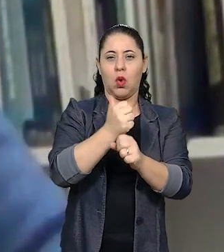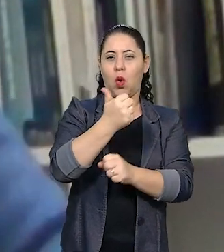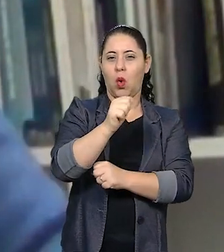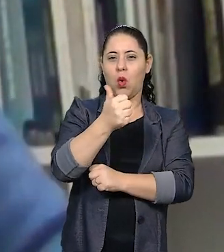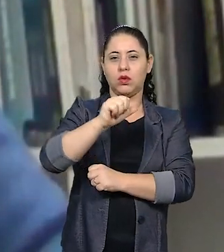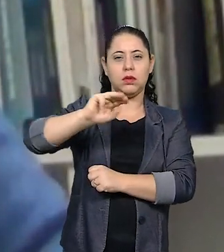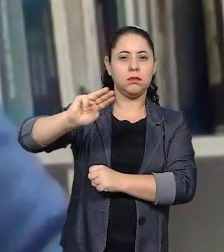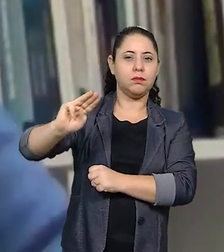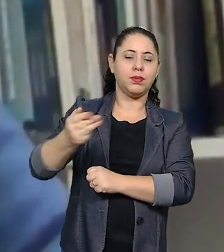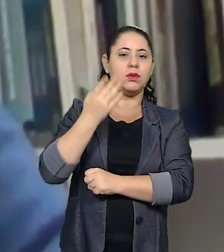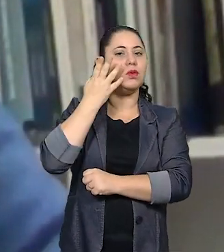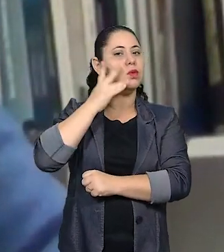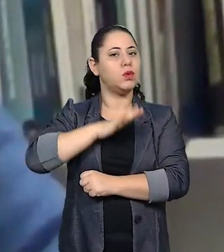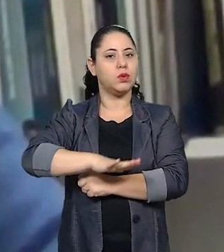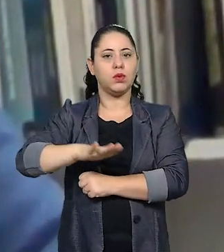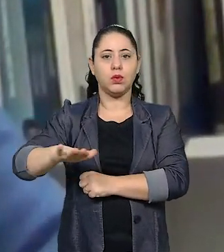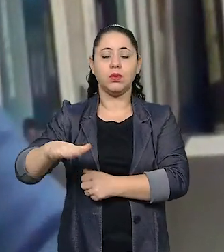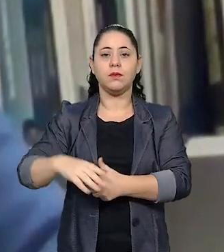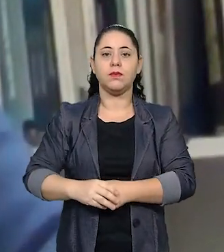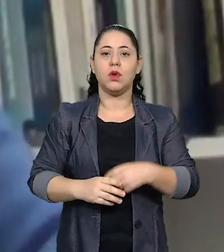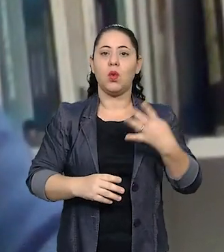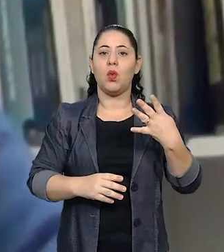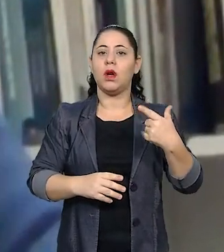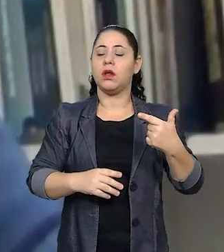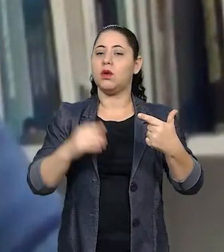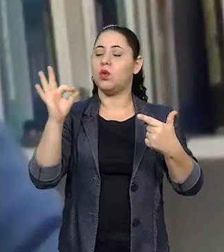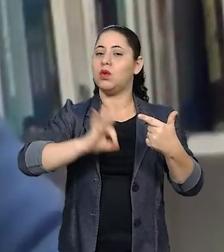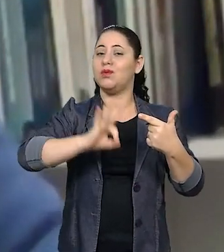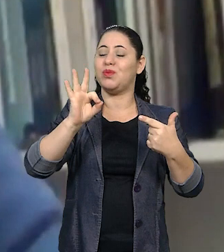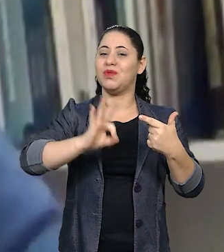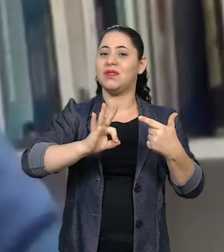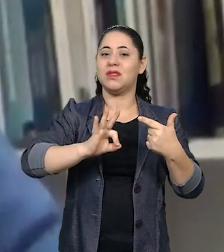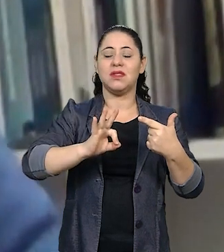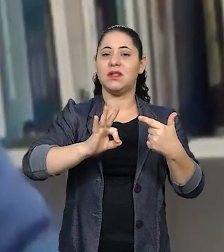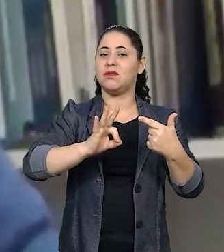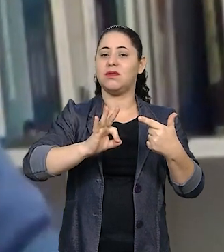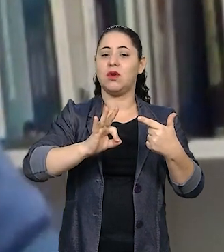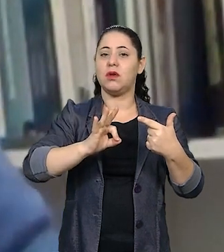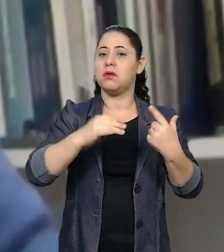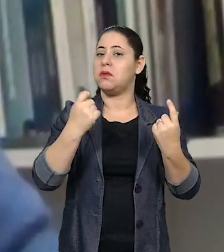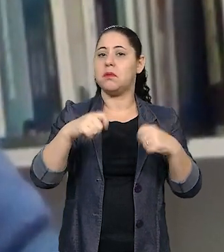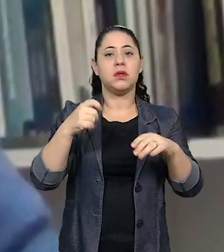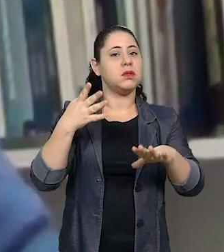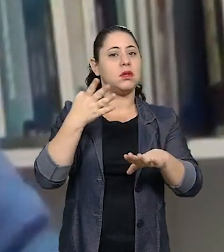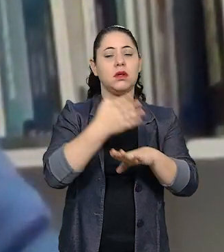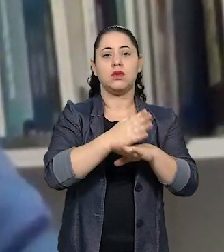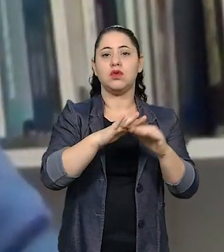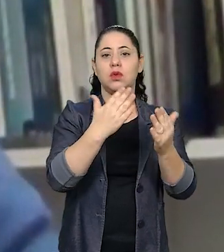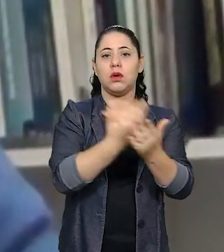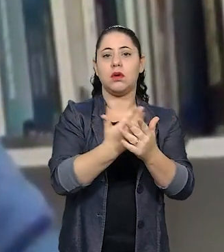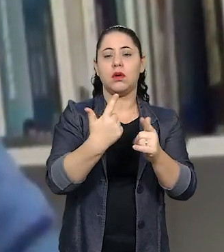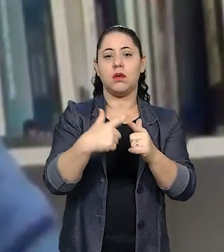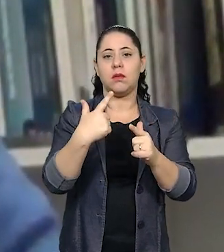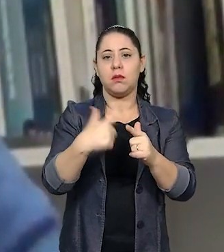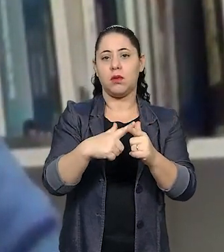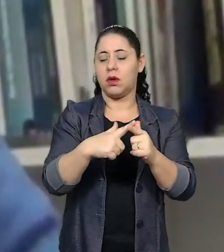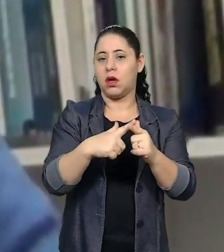das crianças, né, em faixa etária de 0 a 3 anos, que no total aí são 11 milhões